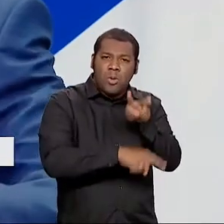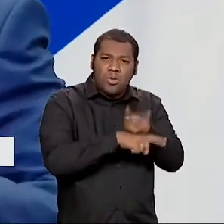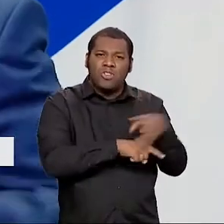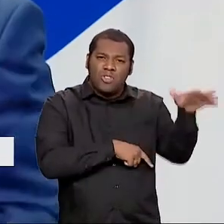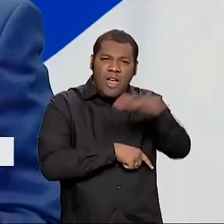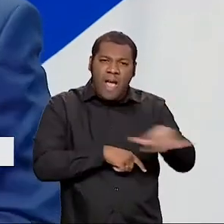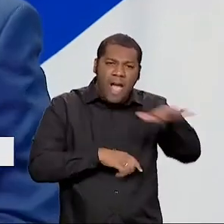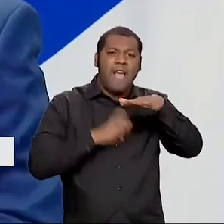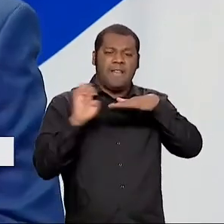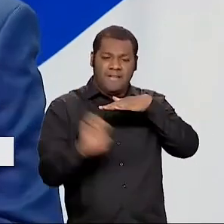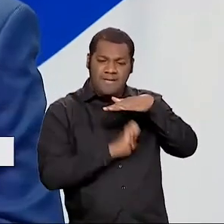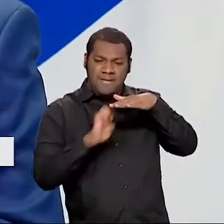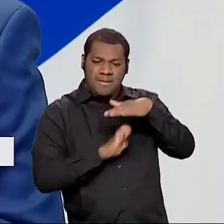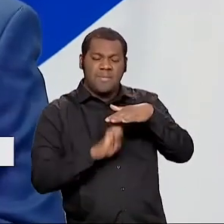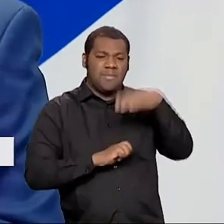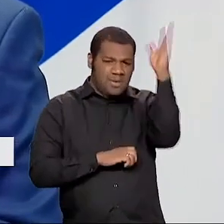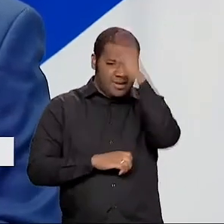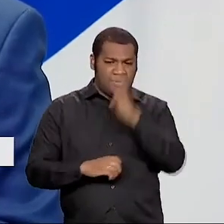aceitação, sabe,